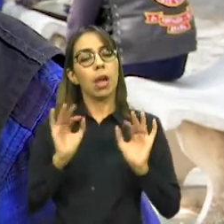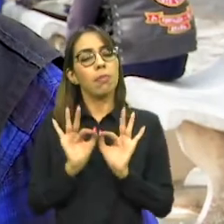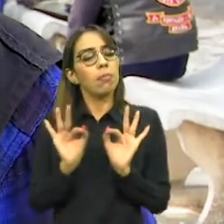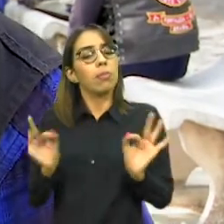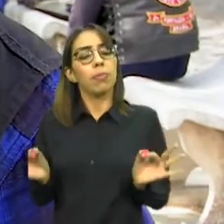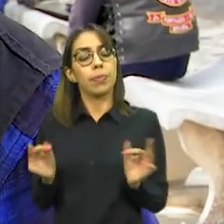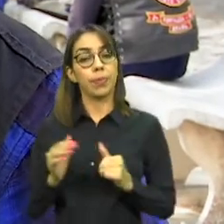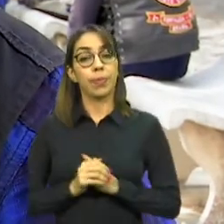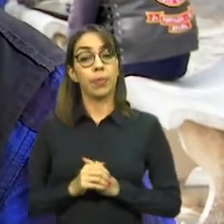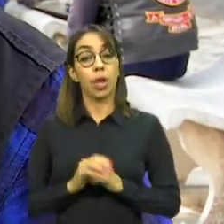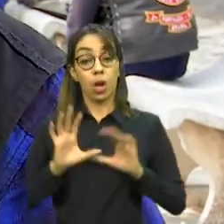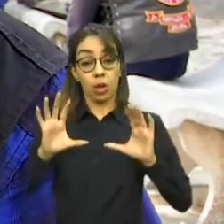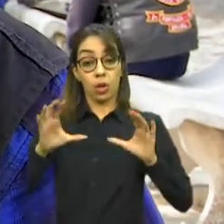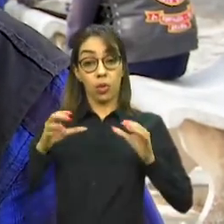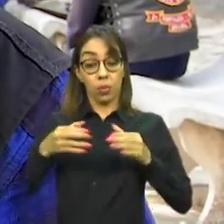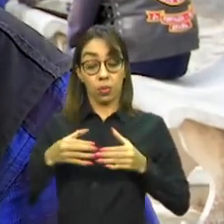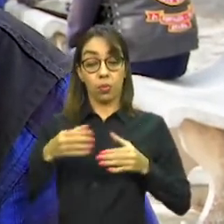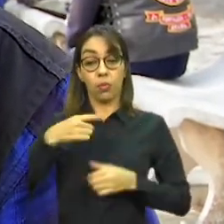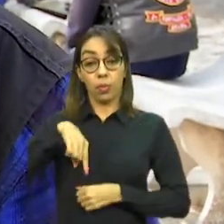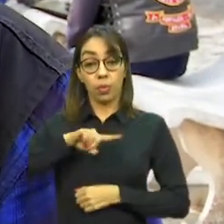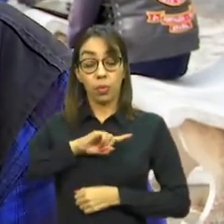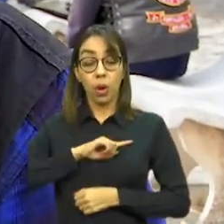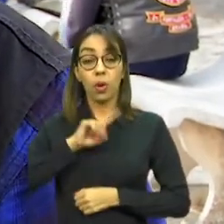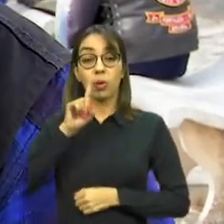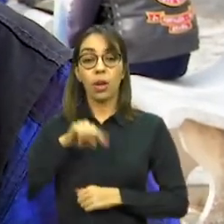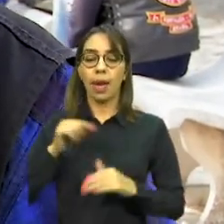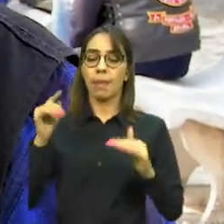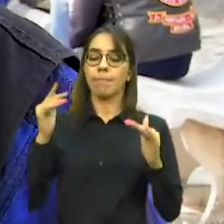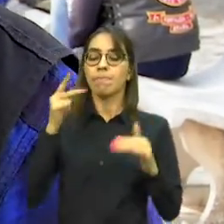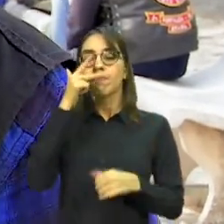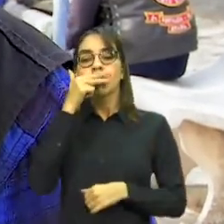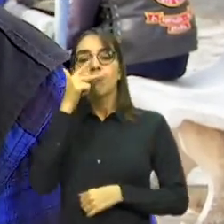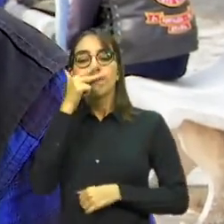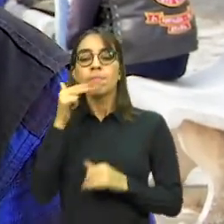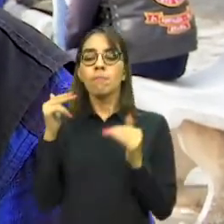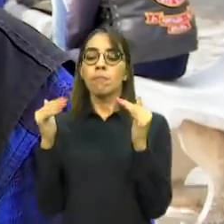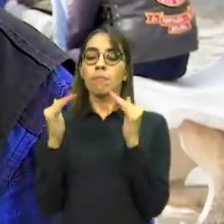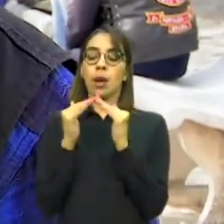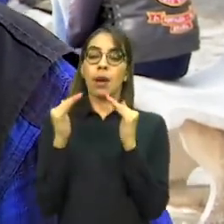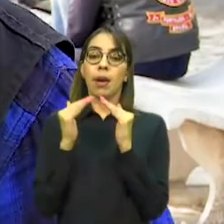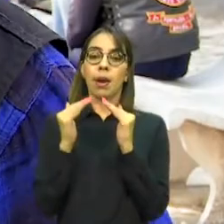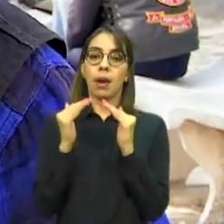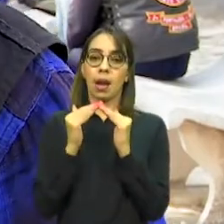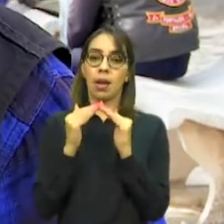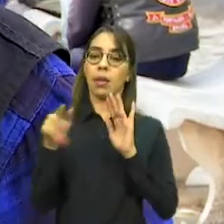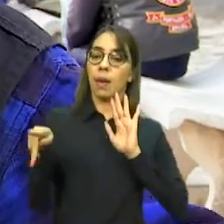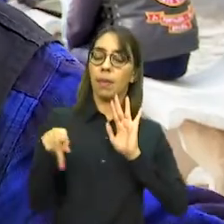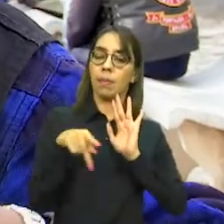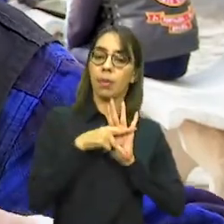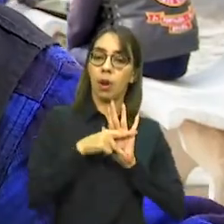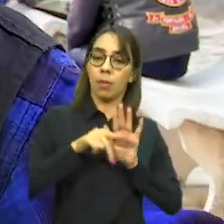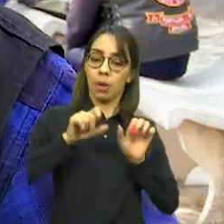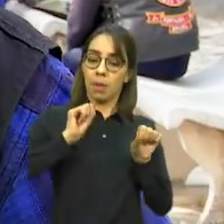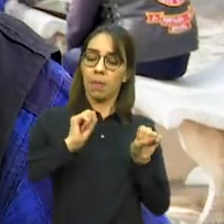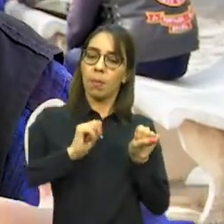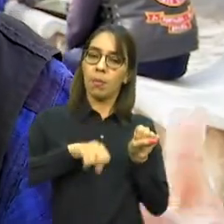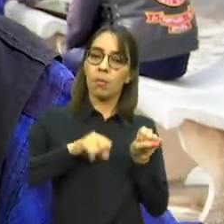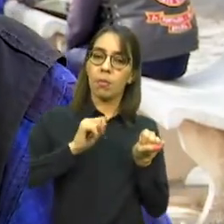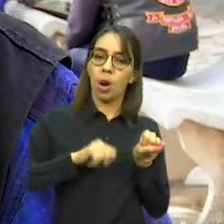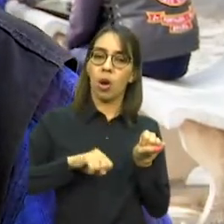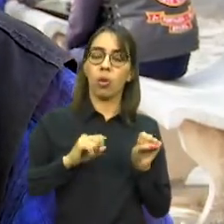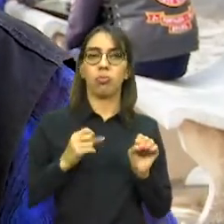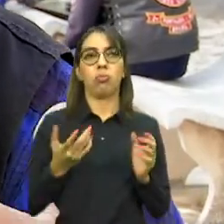ele é uma casa que agrega melhor, né, essa questão do motociclismo, principalmente na organização